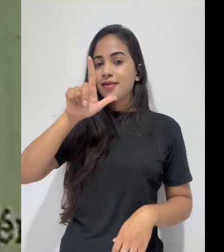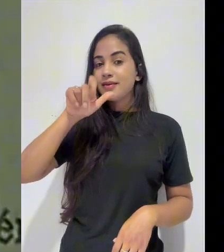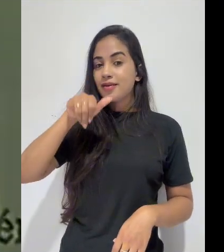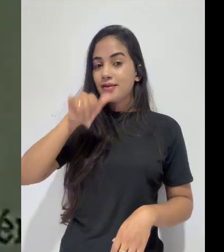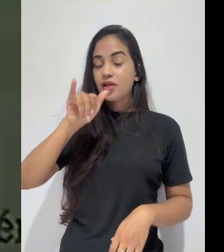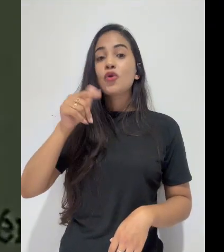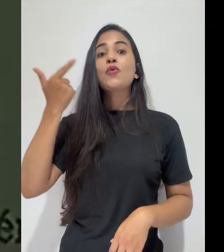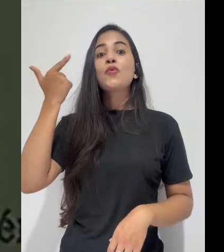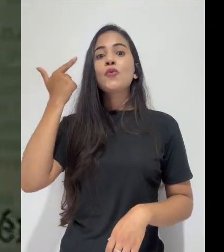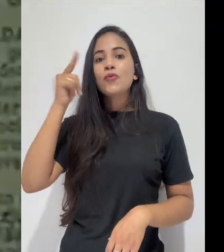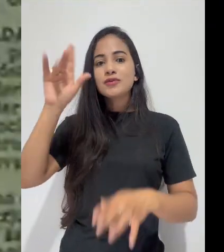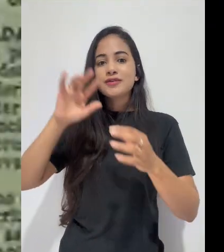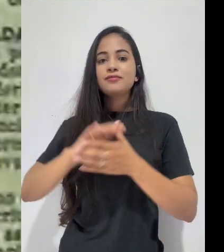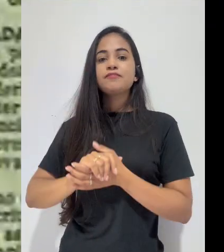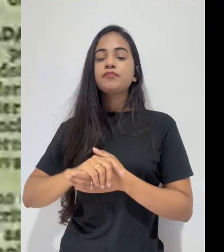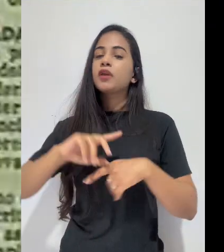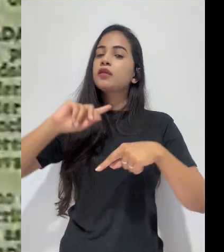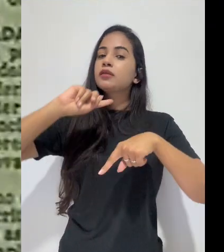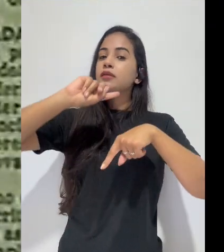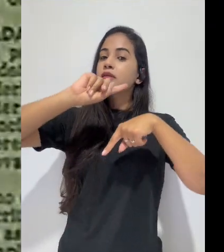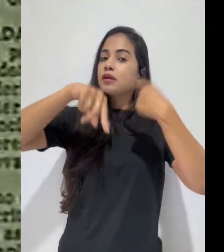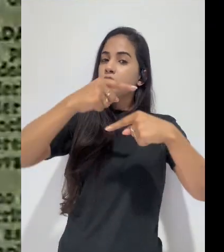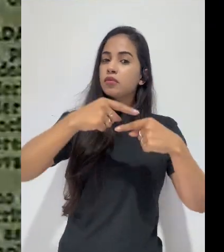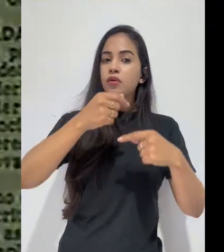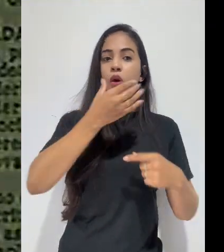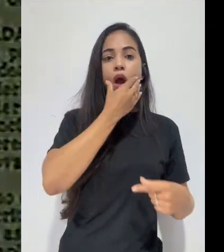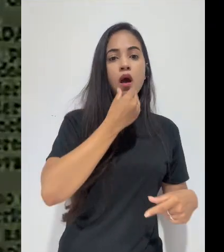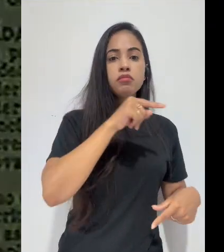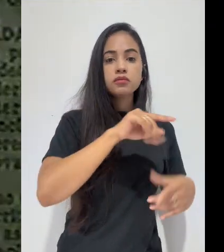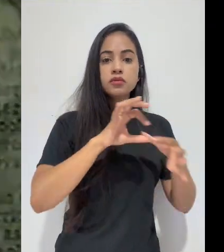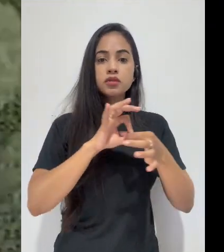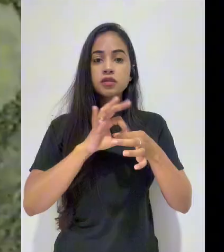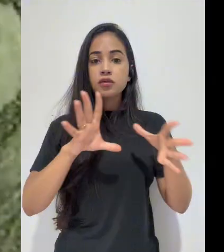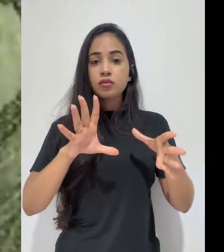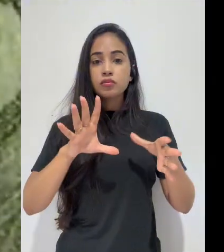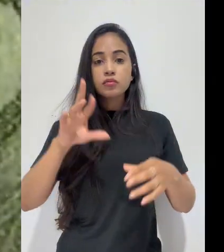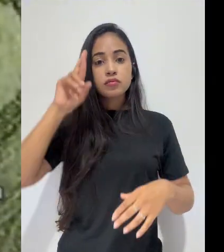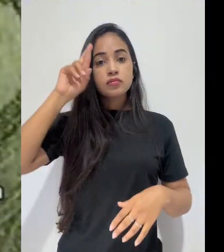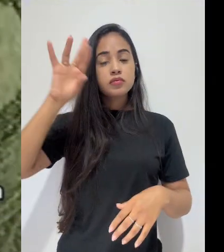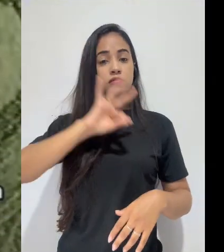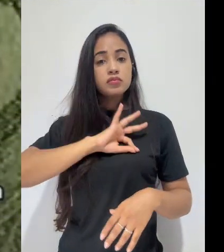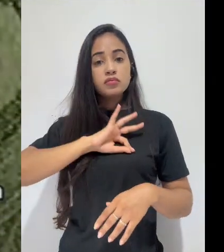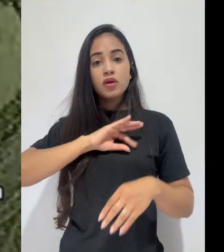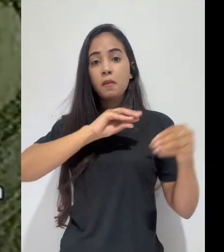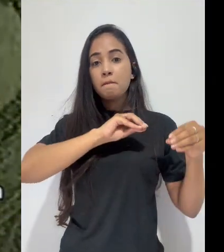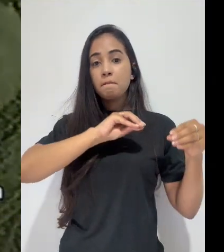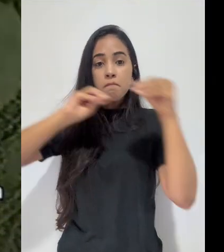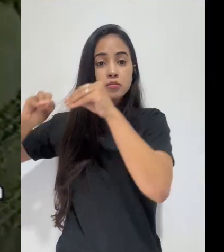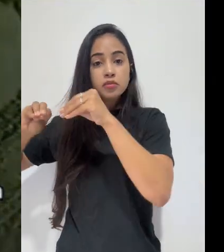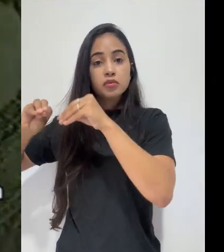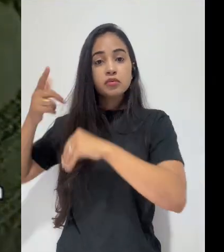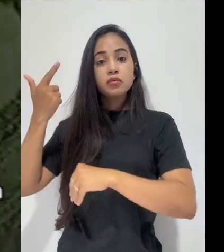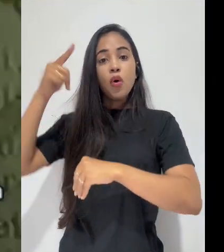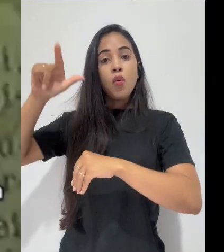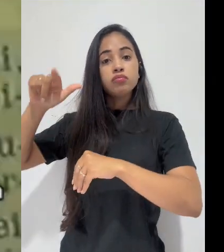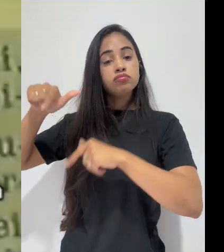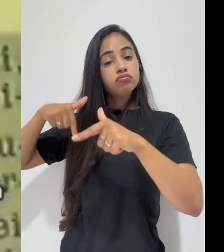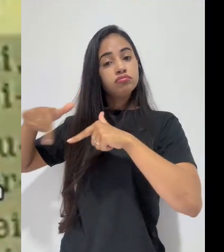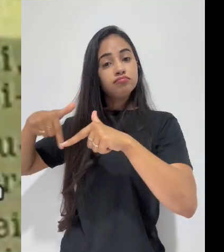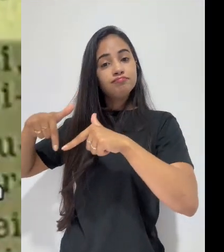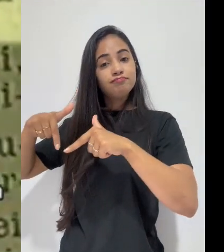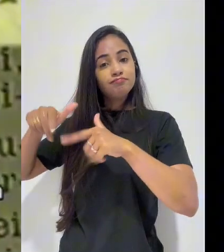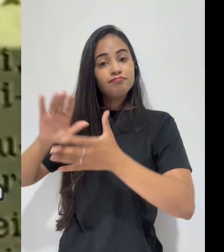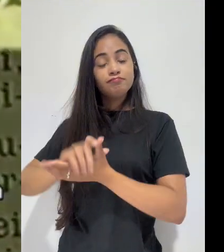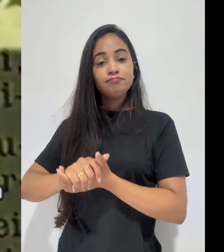instância. Entretanto, o acusado foi solto e o delegado transferido. O promotor, que reconheceu que houve prática